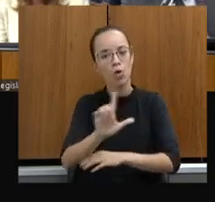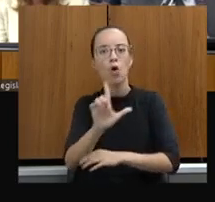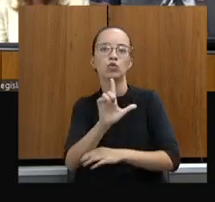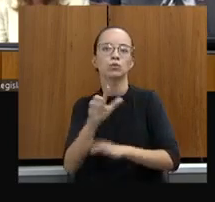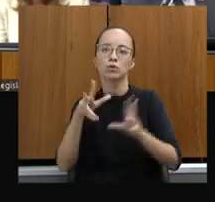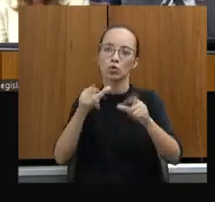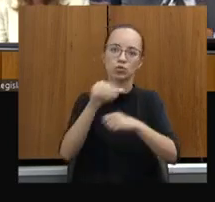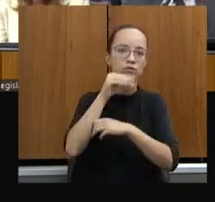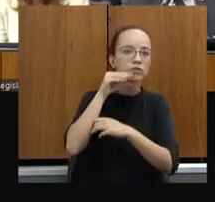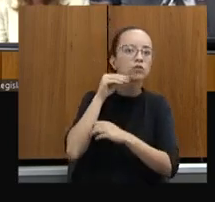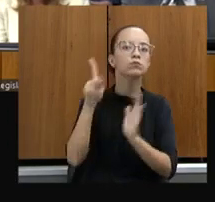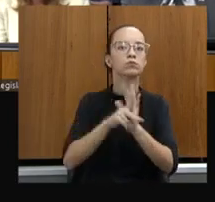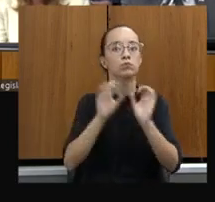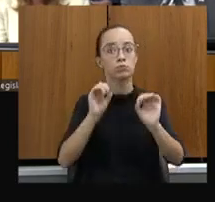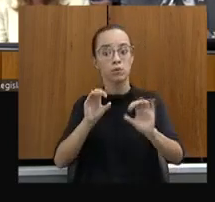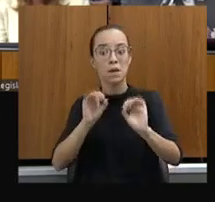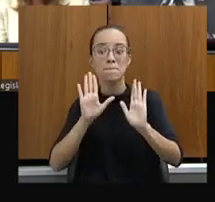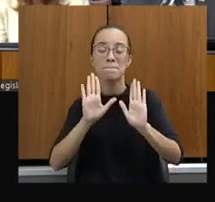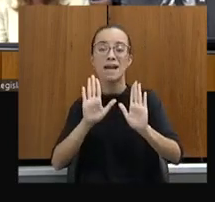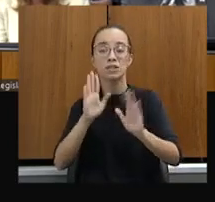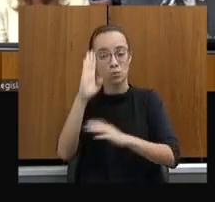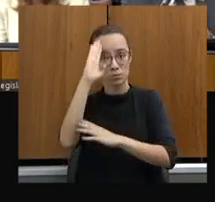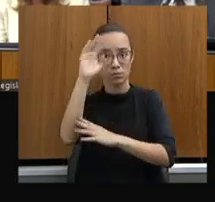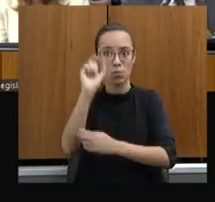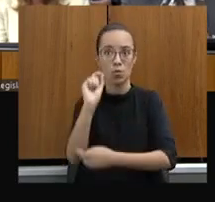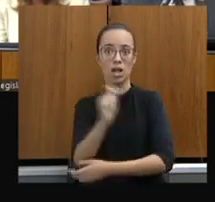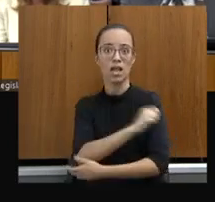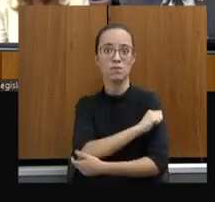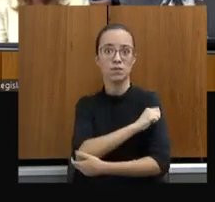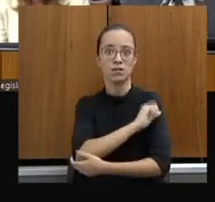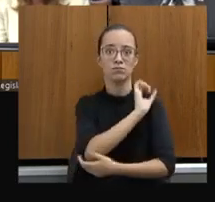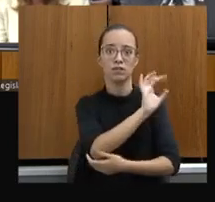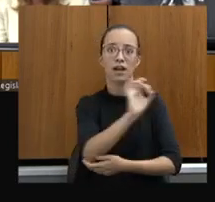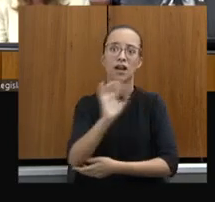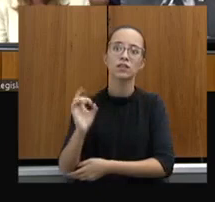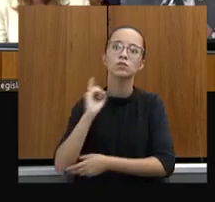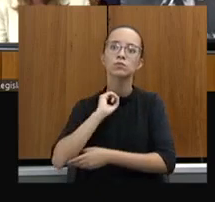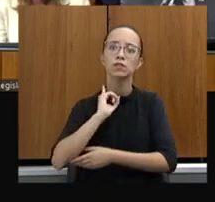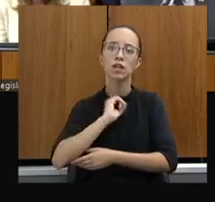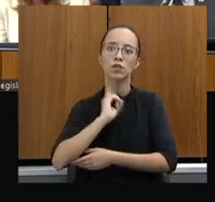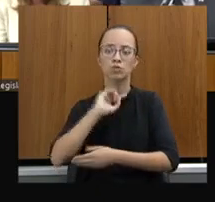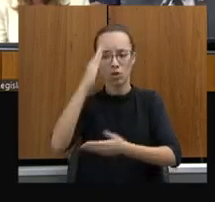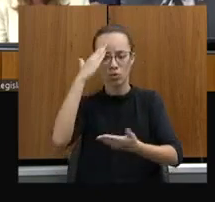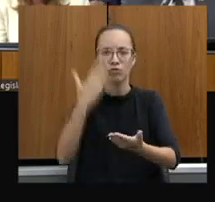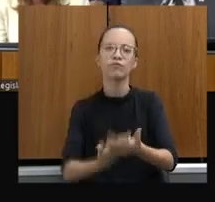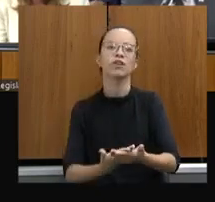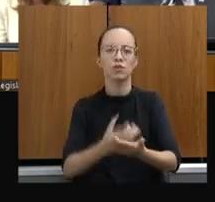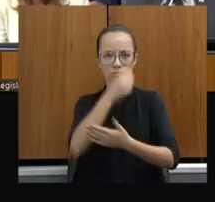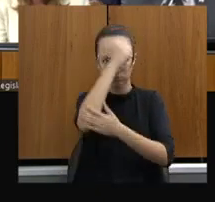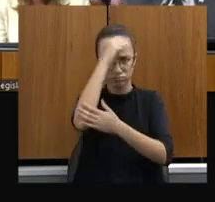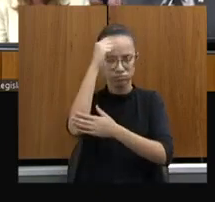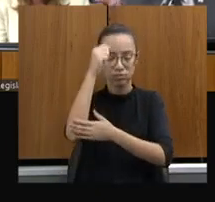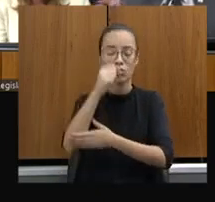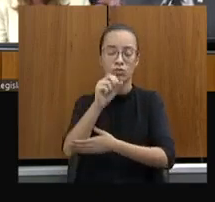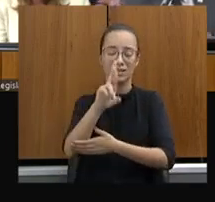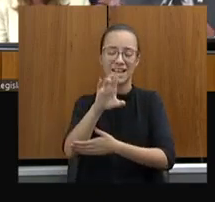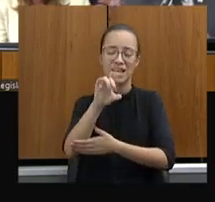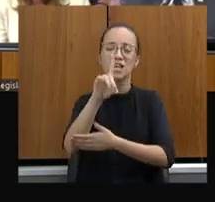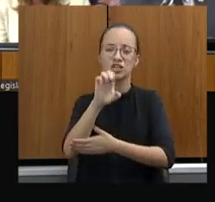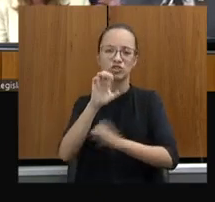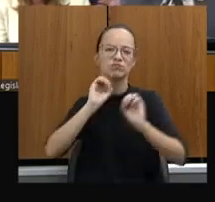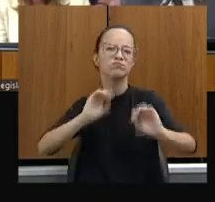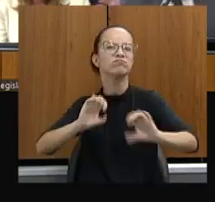servidores da educação mas sempre focando no aluno em cada um dos mineiros e mineiros que confiam na rede de ensino de Minas Gerais para poder